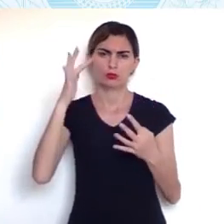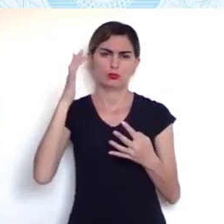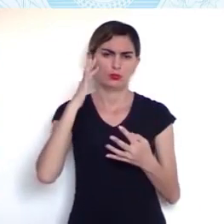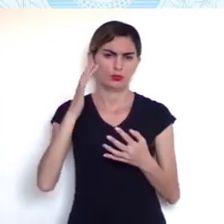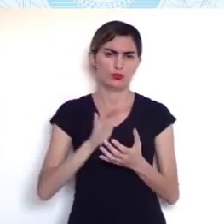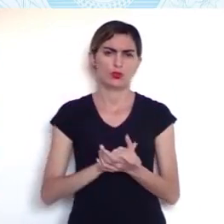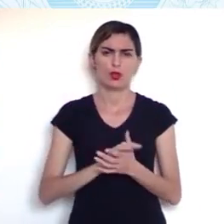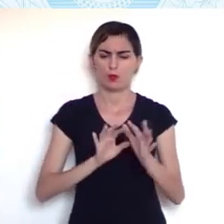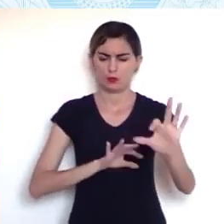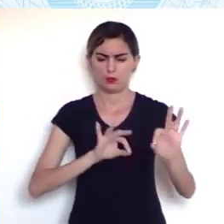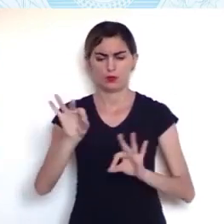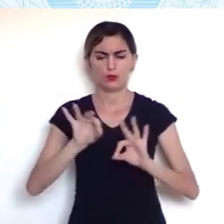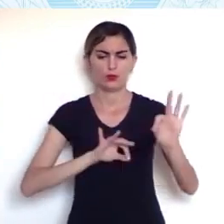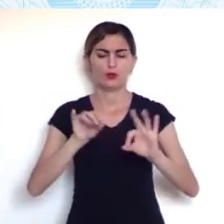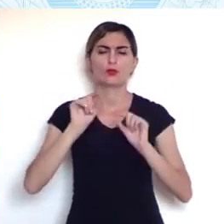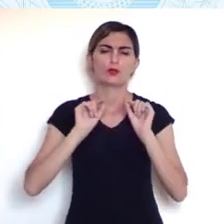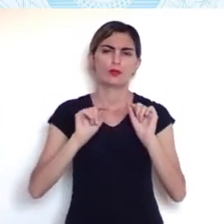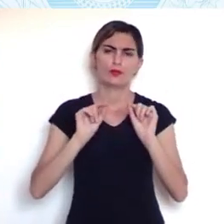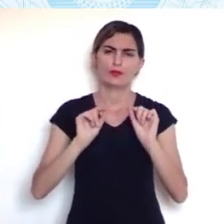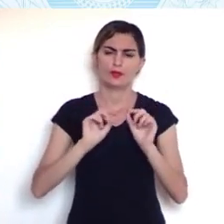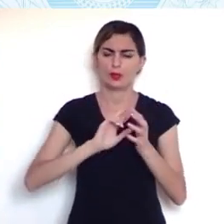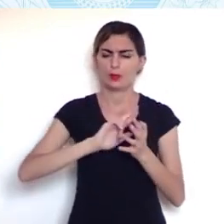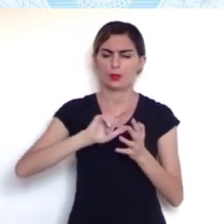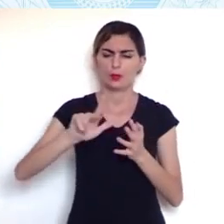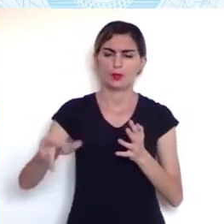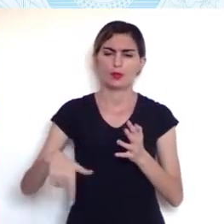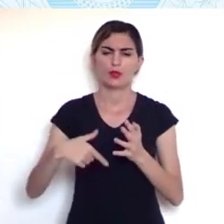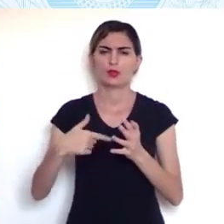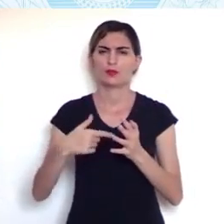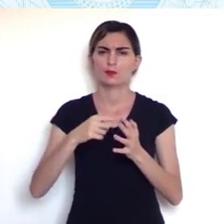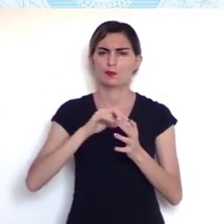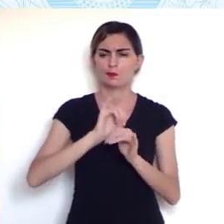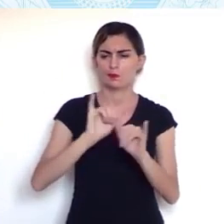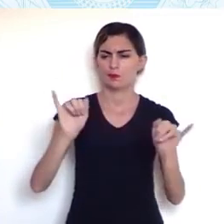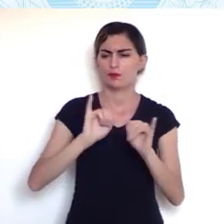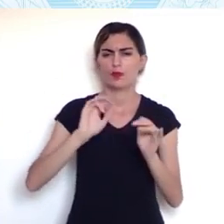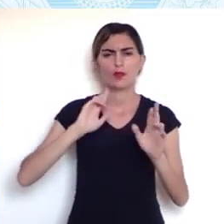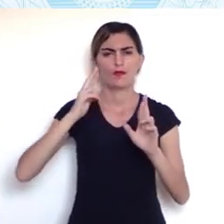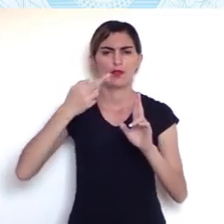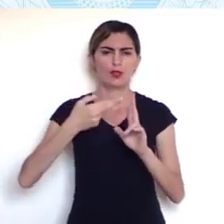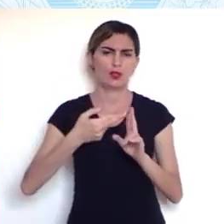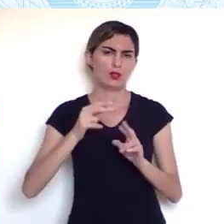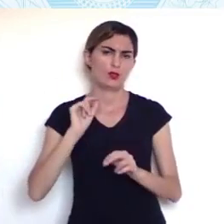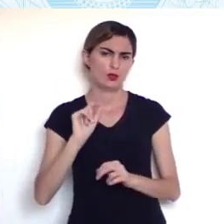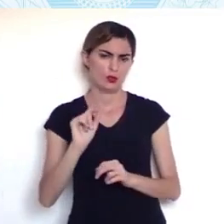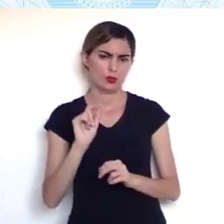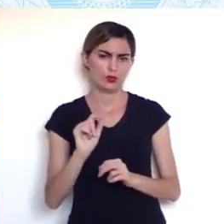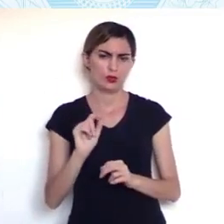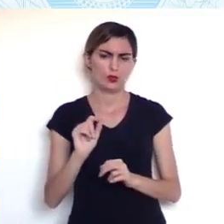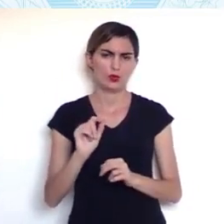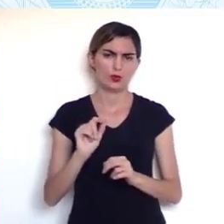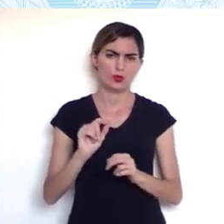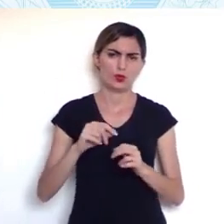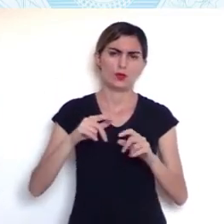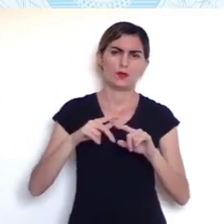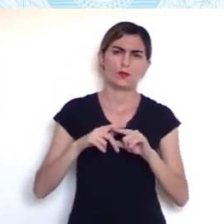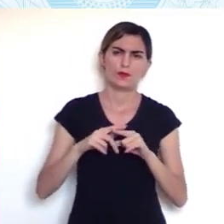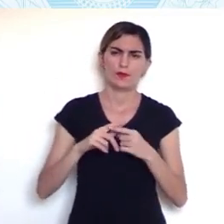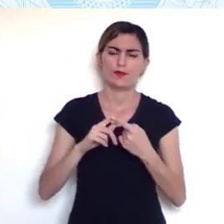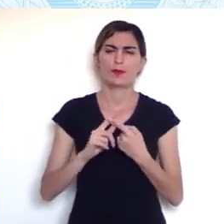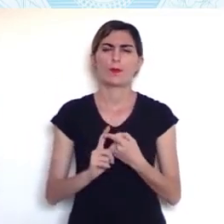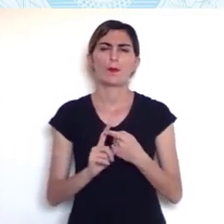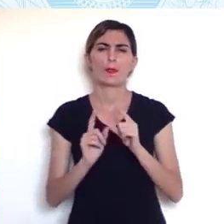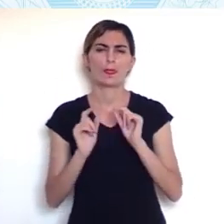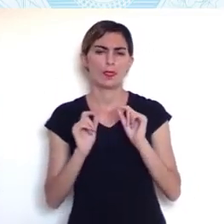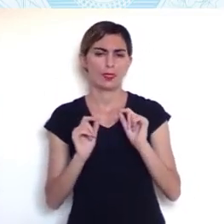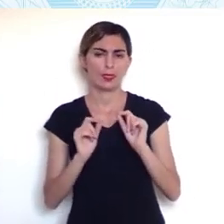que, pessoal? Uma série de enunciados referentes ao que? A mecânica celeste.